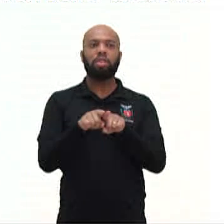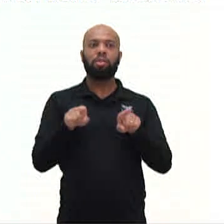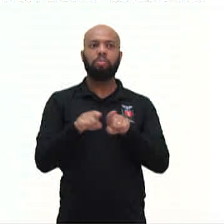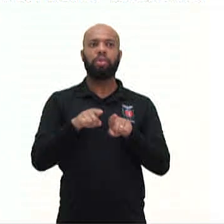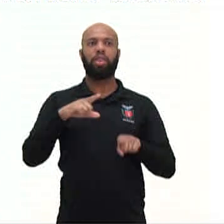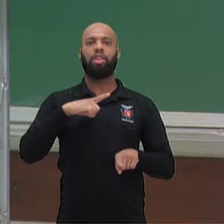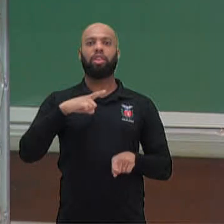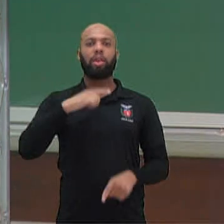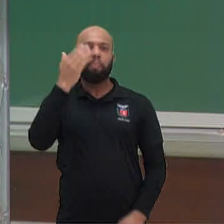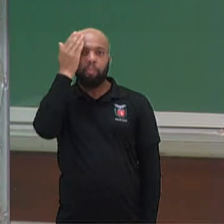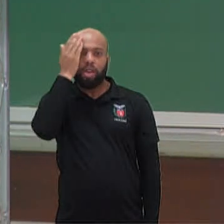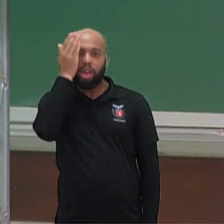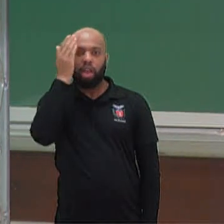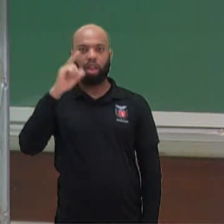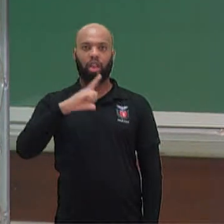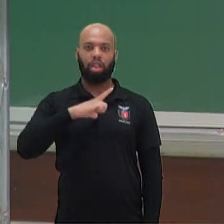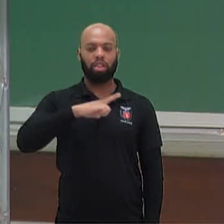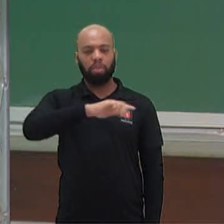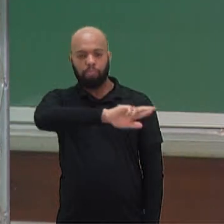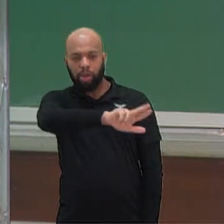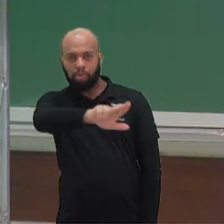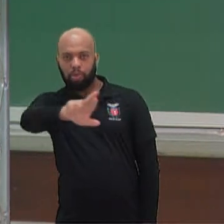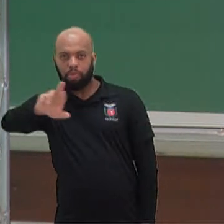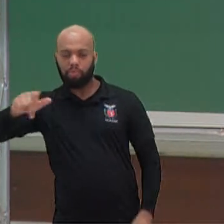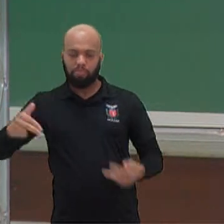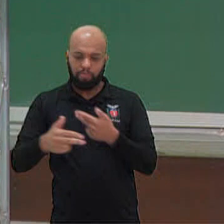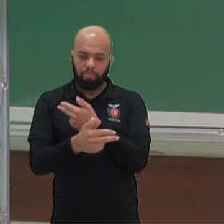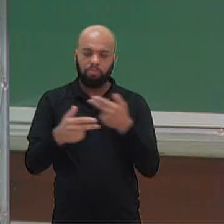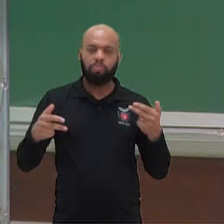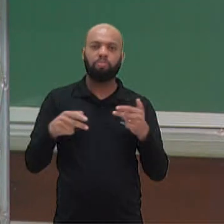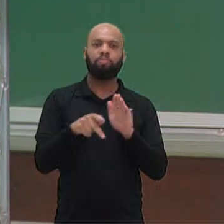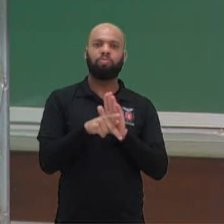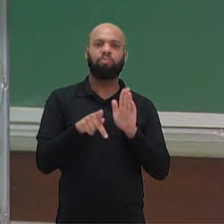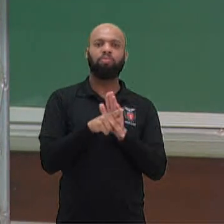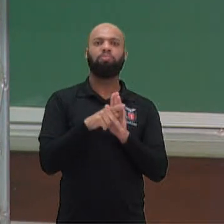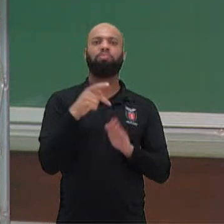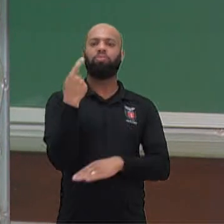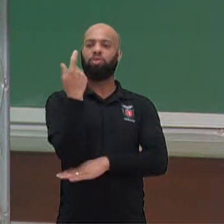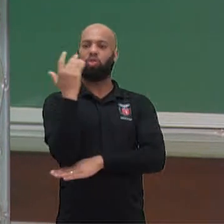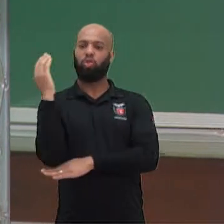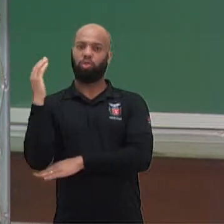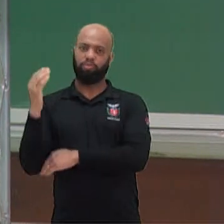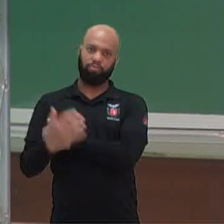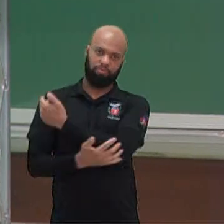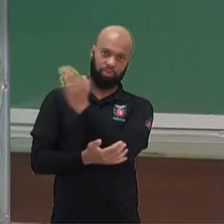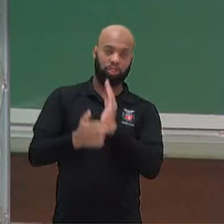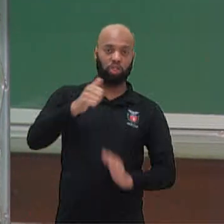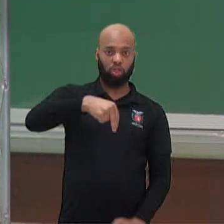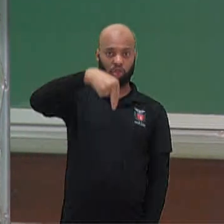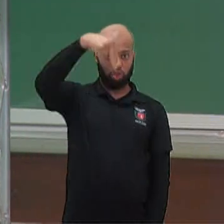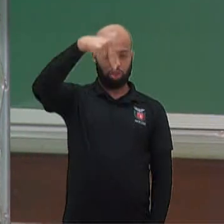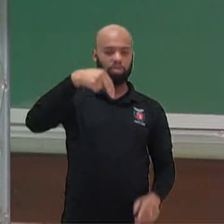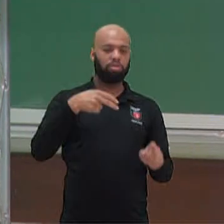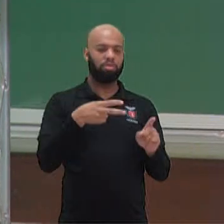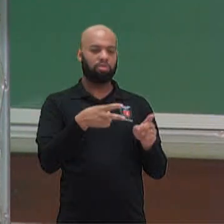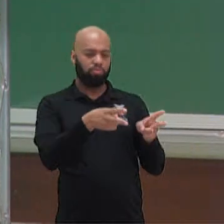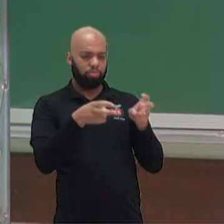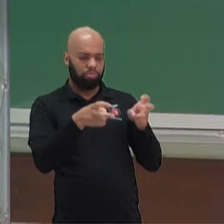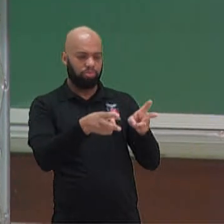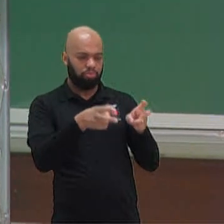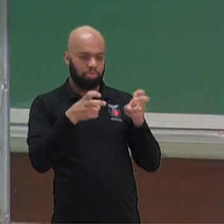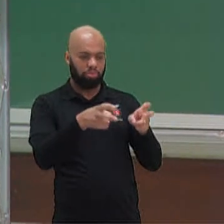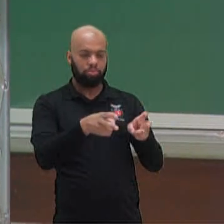nós temos aí uma grande diversidade de recursos naturais na região norte que são explorados muitas